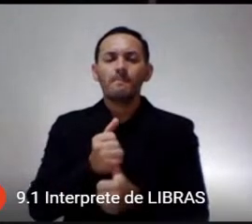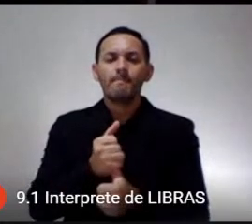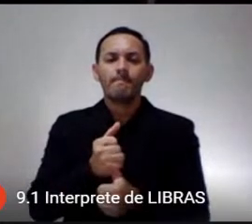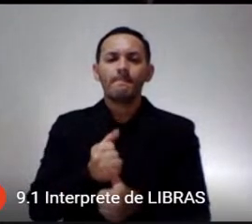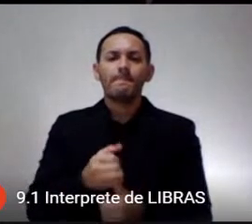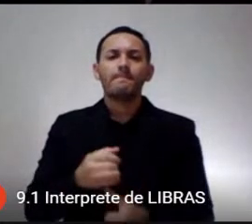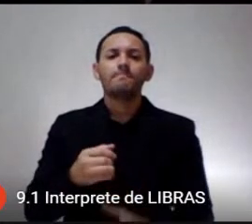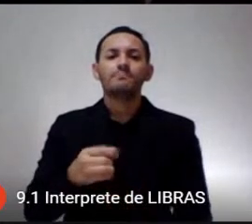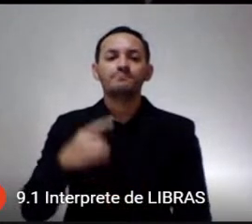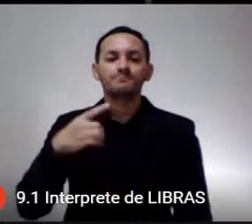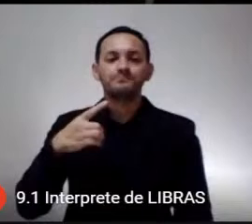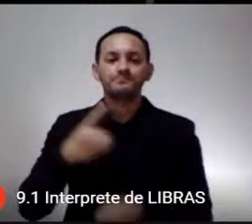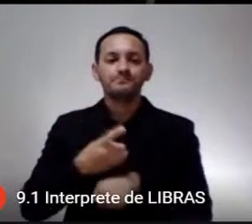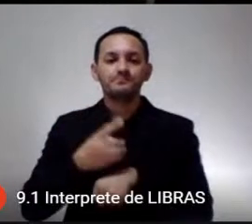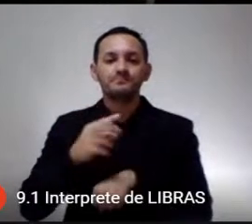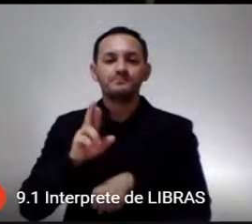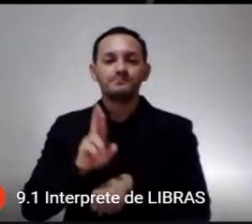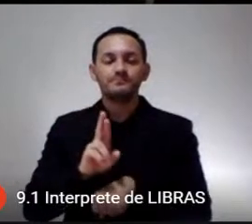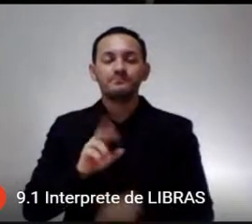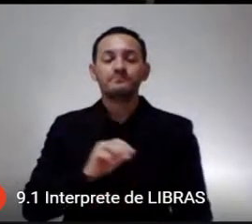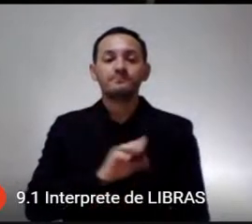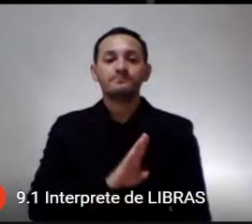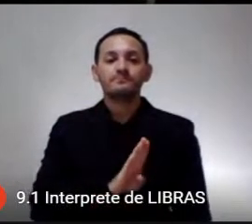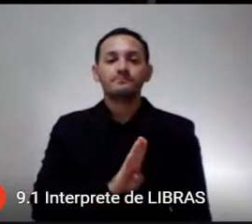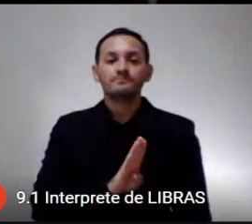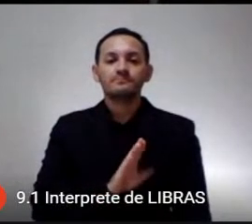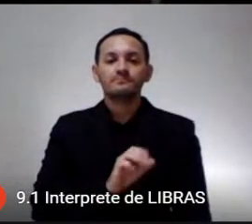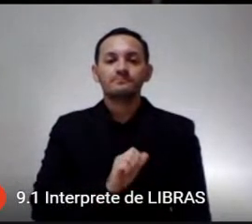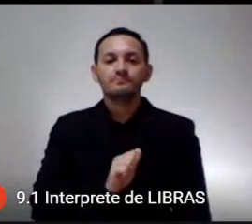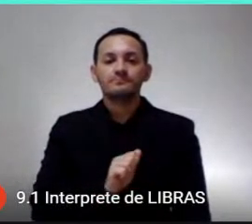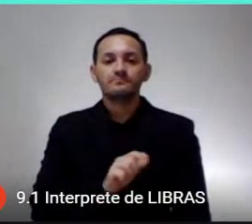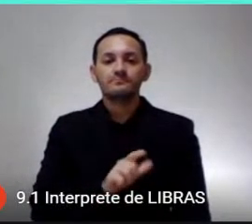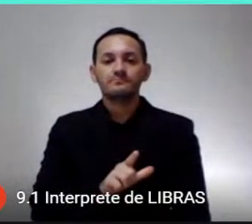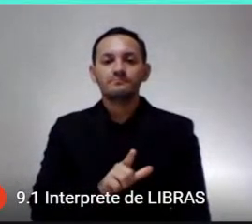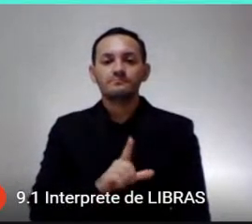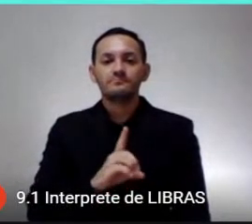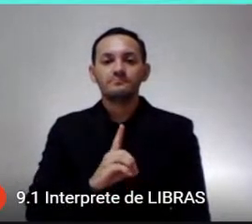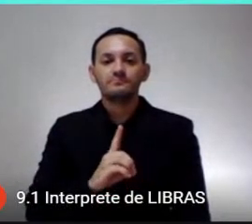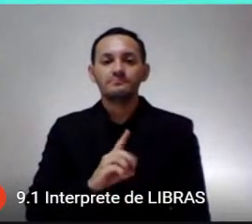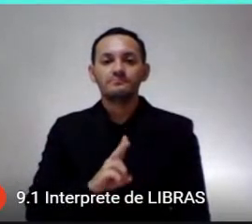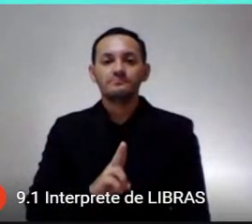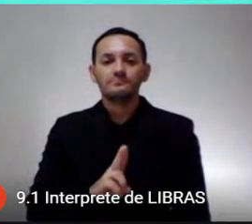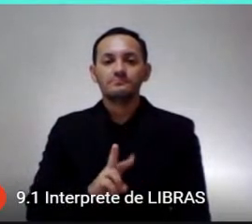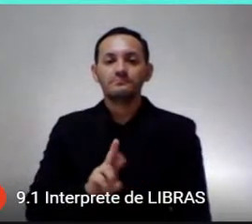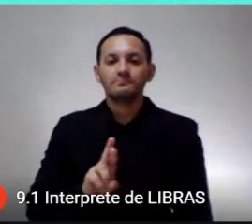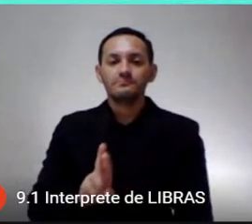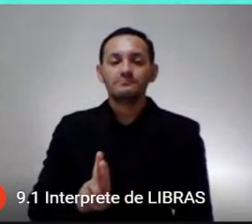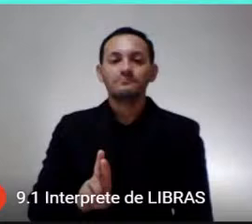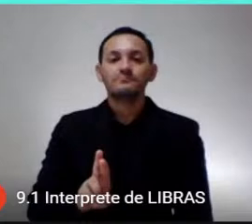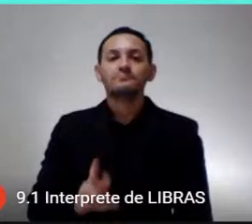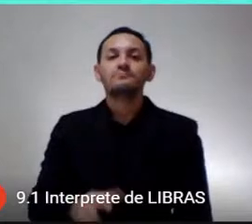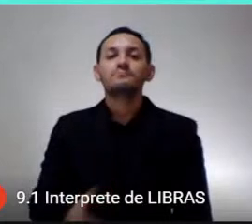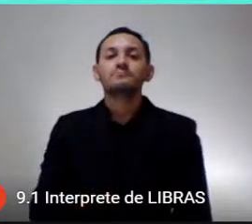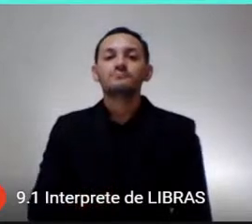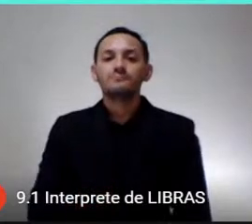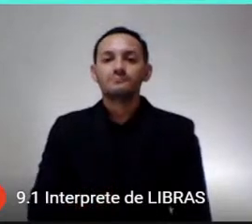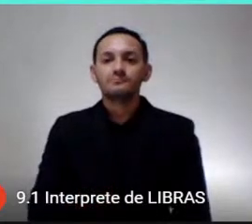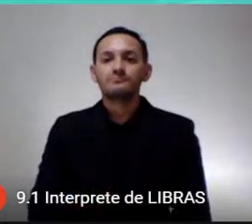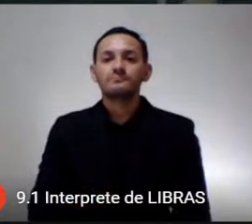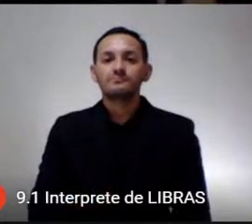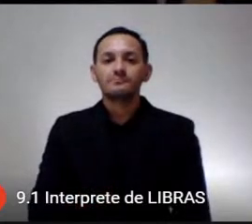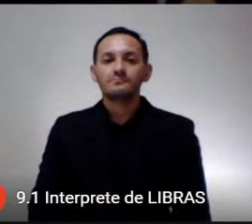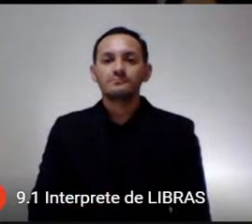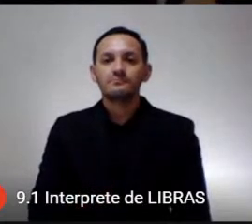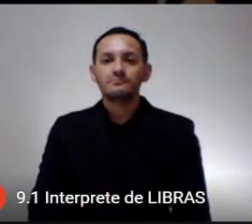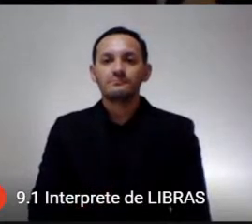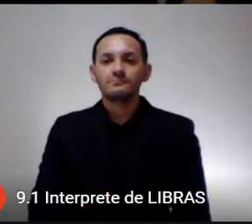doutor Baldur Rocha já é titular de lá. E o João está titular em Tocantinópolis? Não,